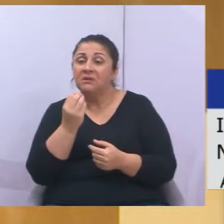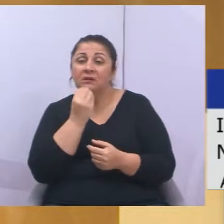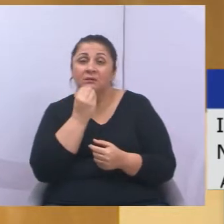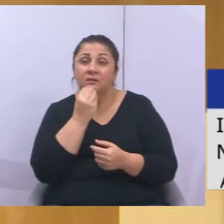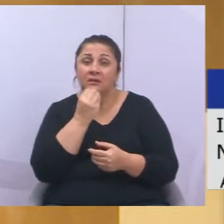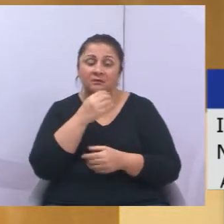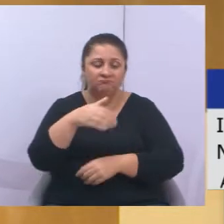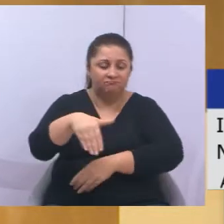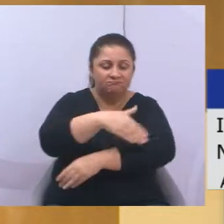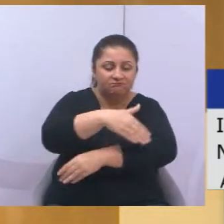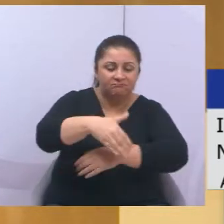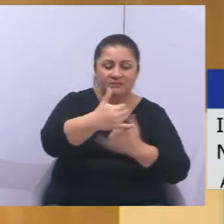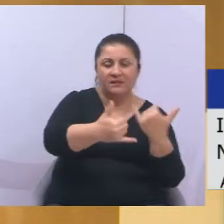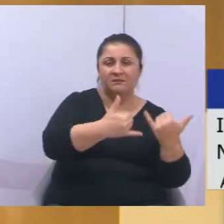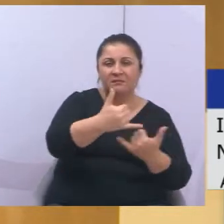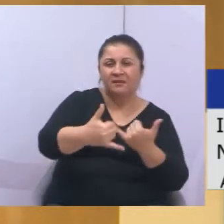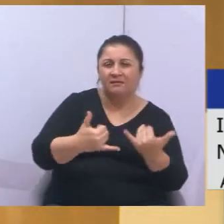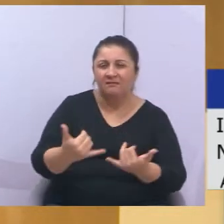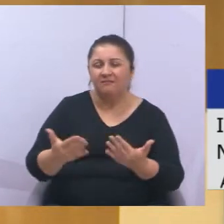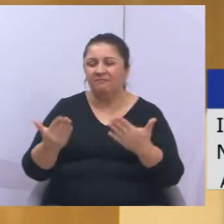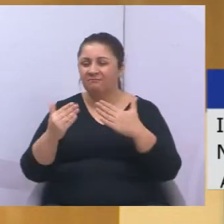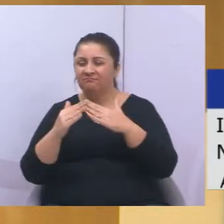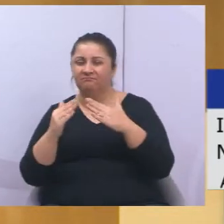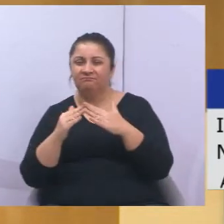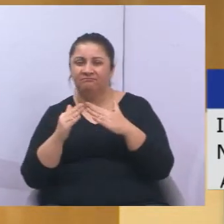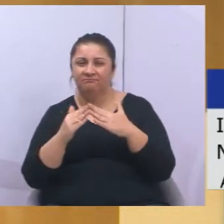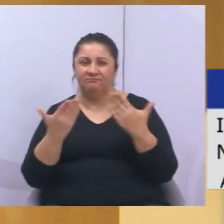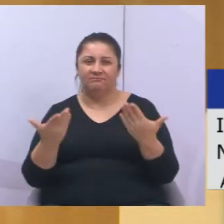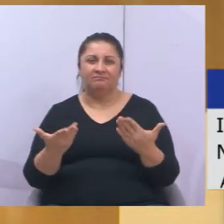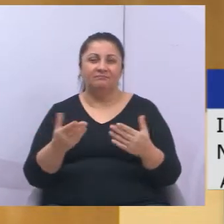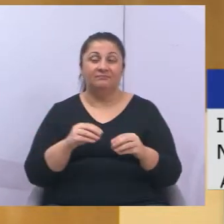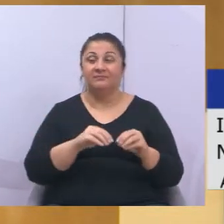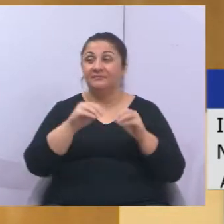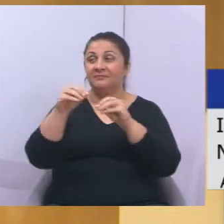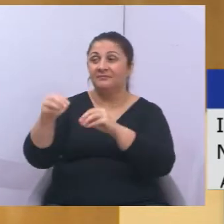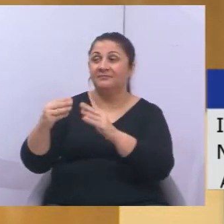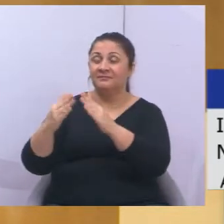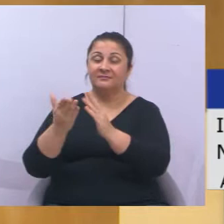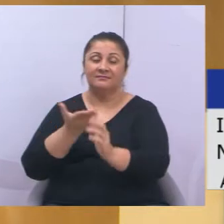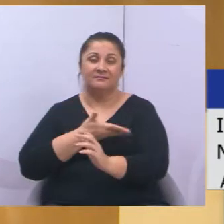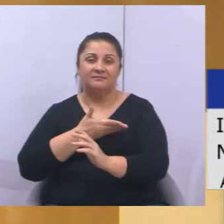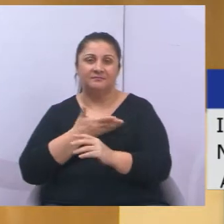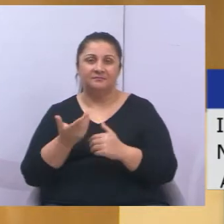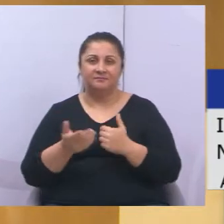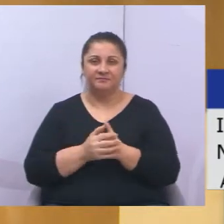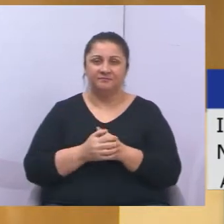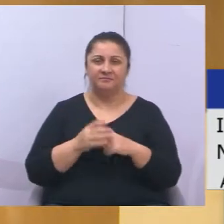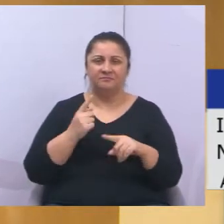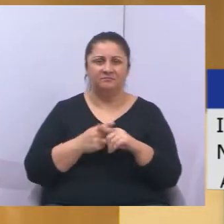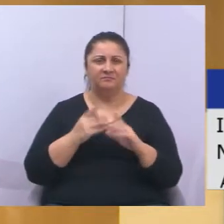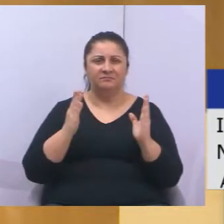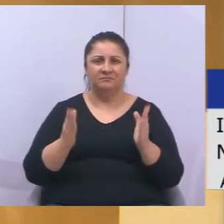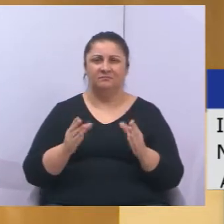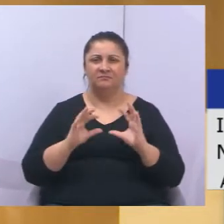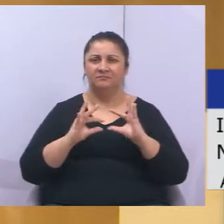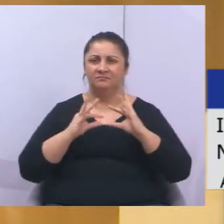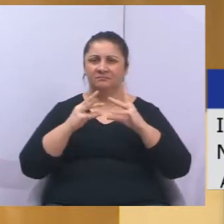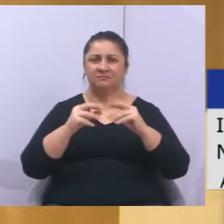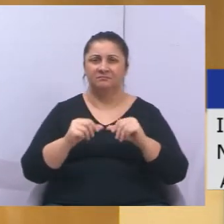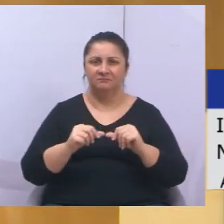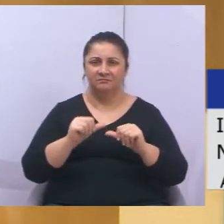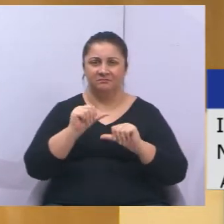nas ruas, nos quintais, nas casas de amigos. O mundo está todo transformado e